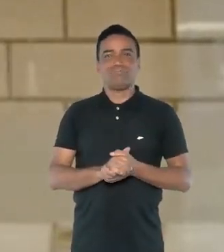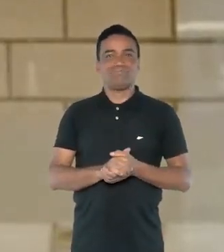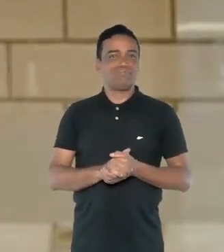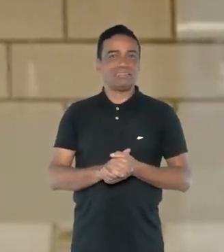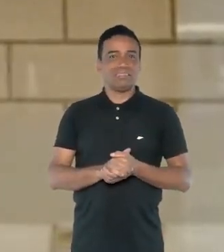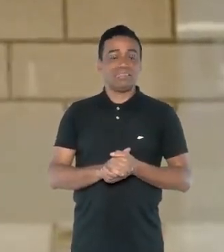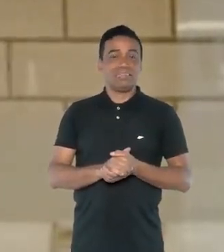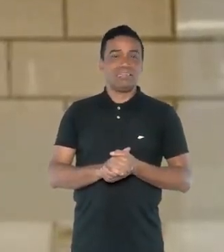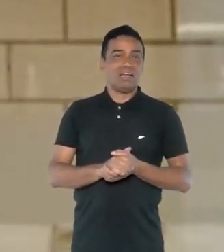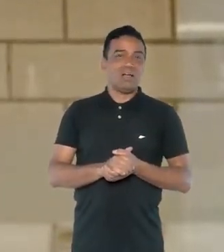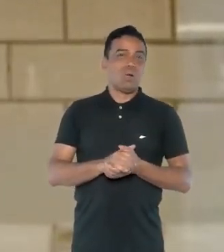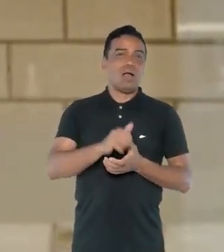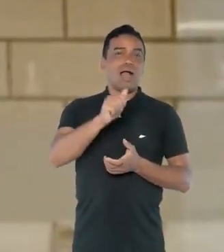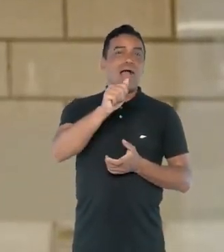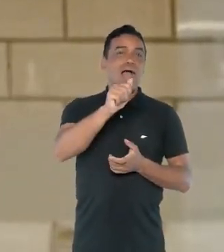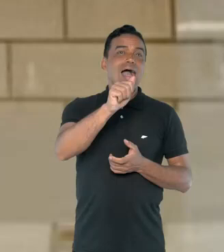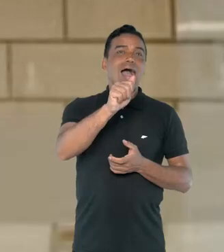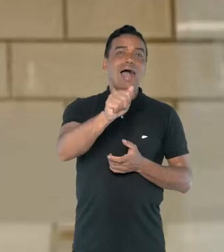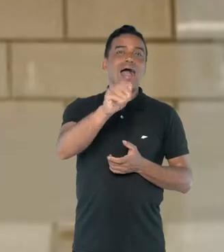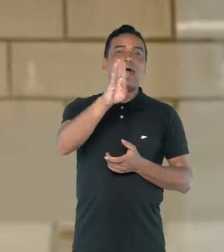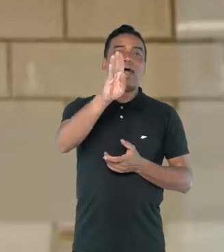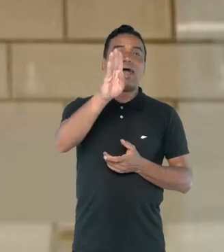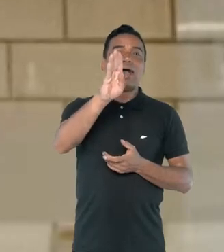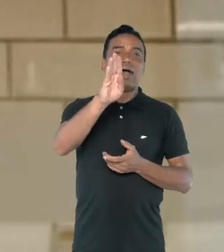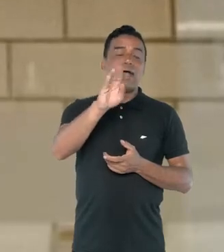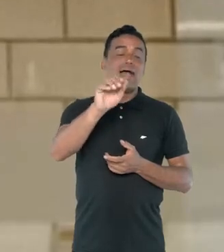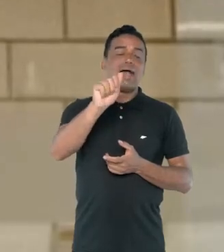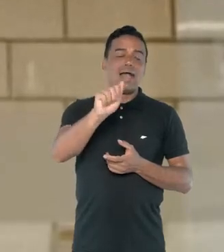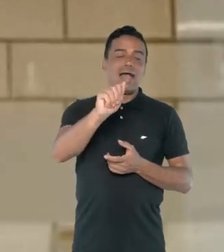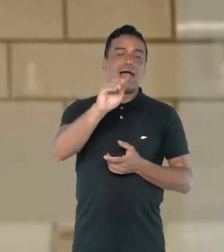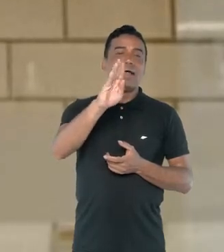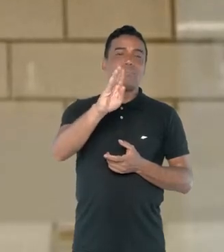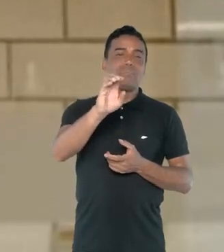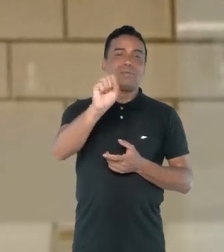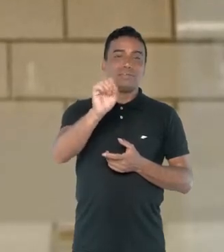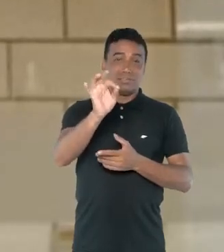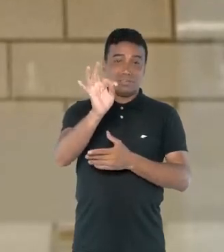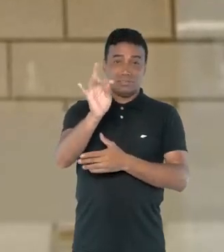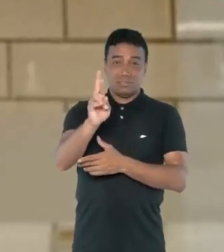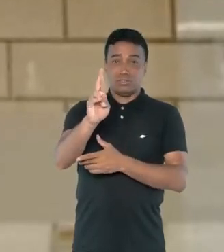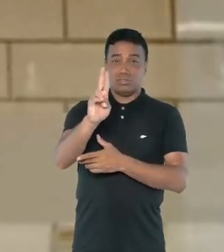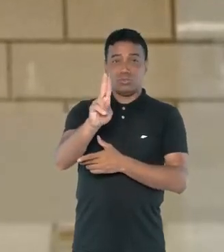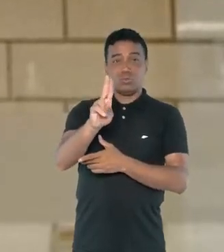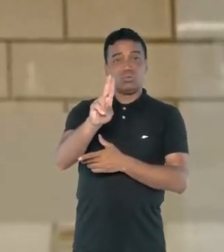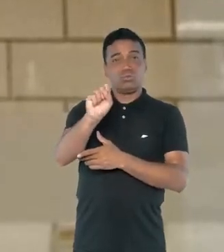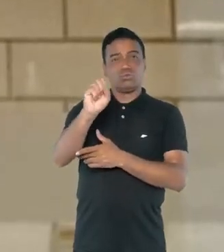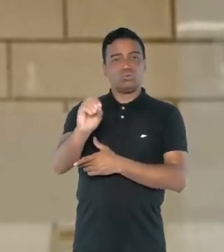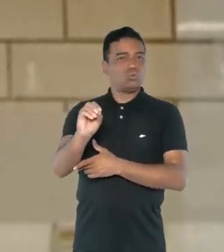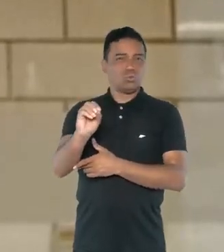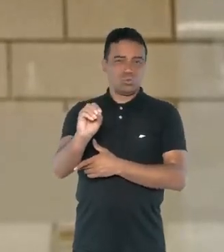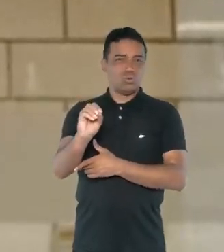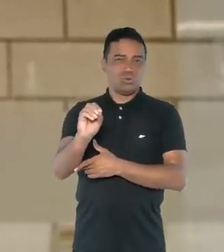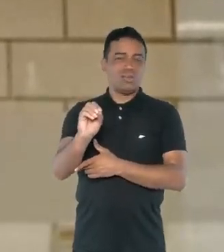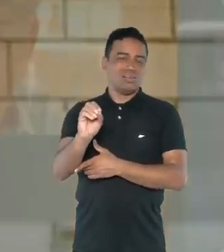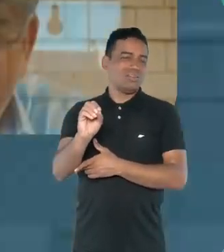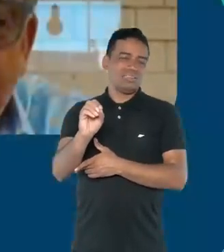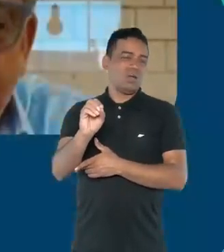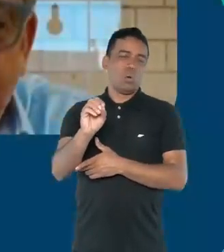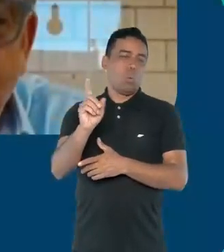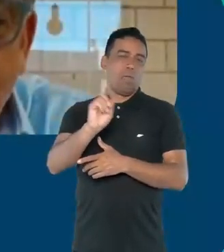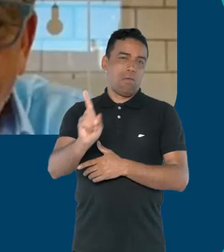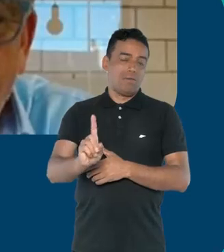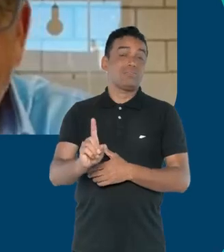sem ser abstrusos, para usar uma palavra que ele gostava. Então, eu diria que a